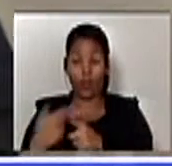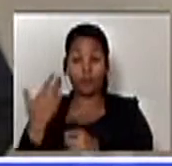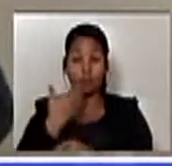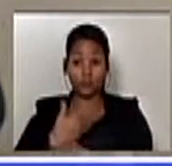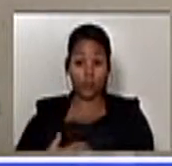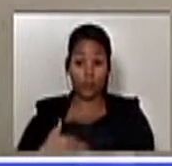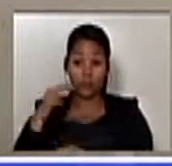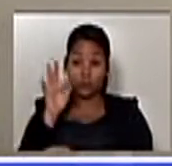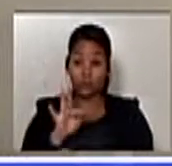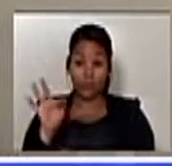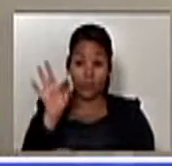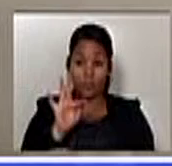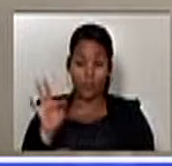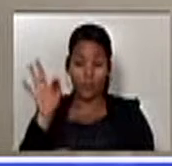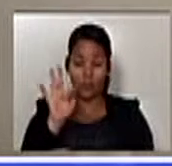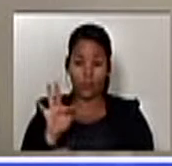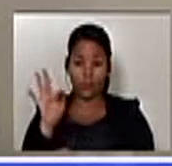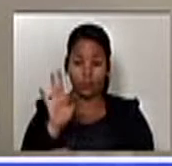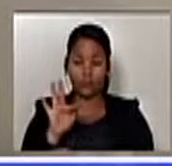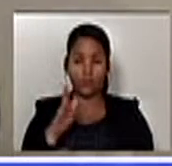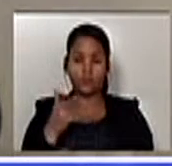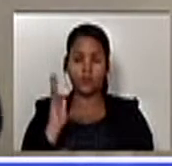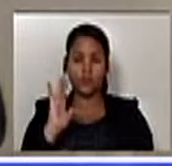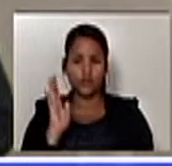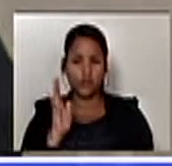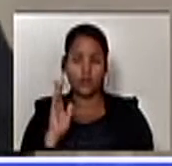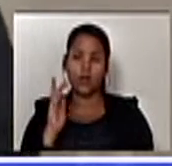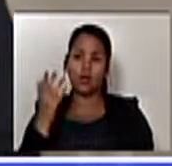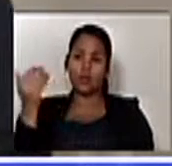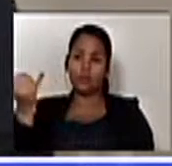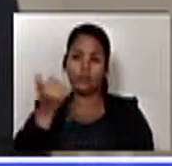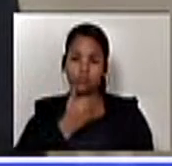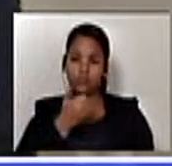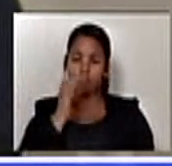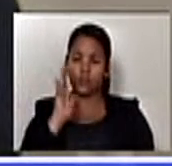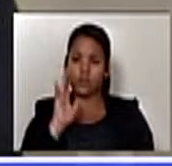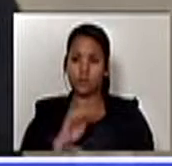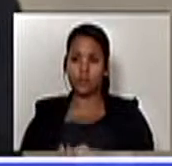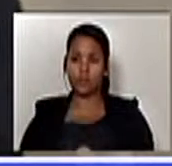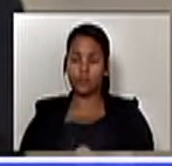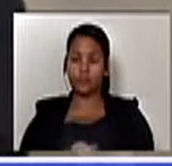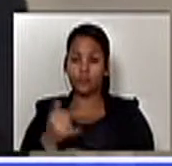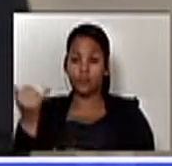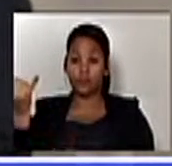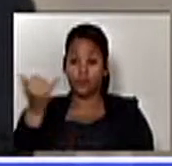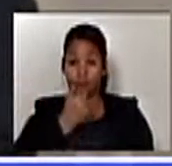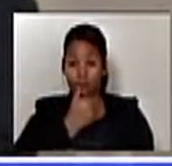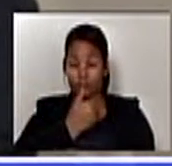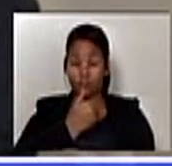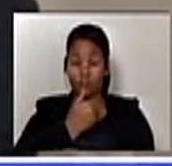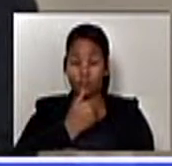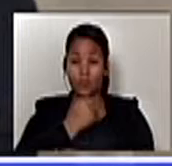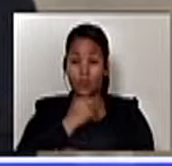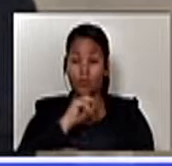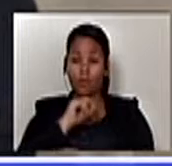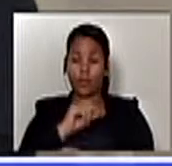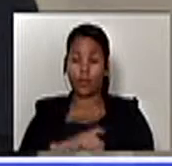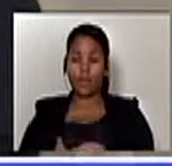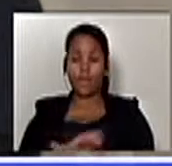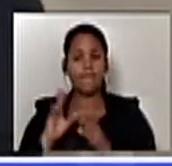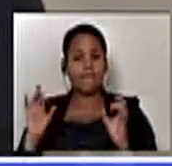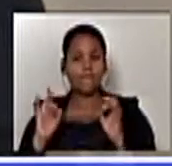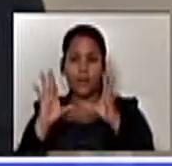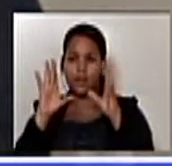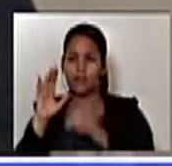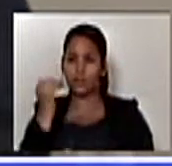demonstrado essa agressividade no momento em que já propõe a venda da CEAL, já marca inclusive um leilão, sem